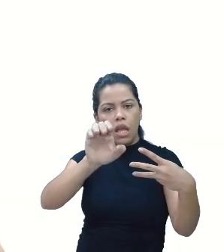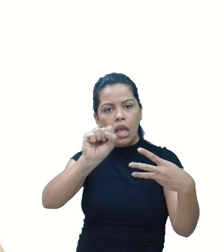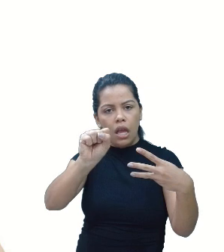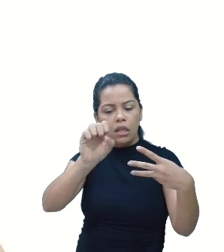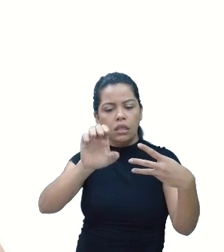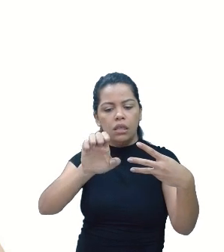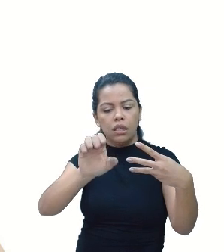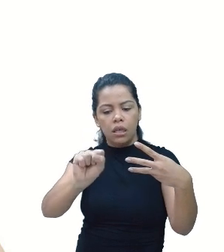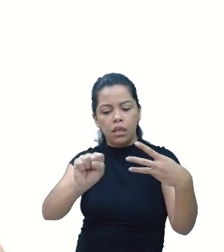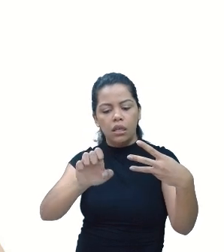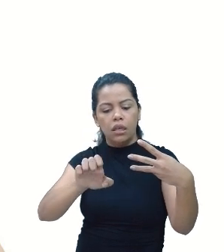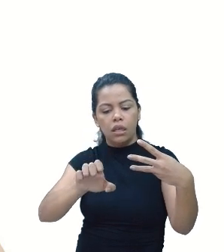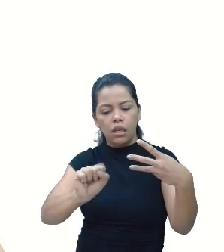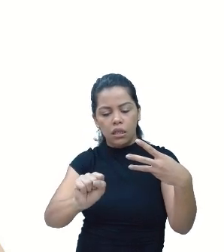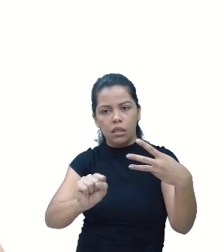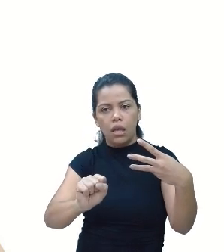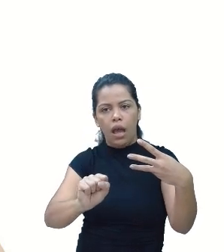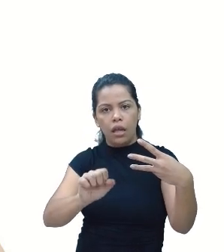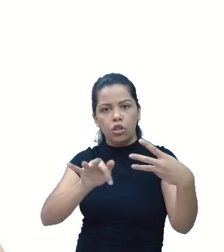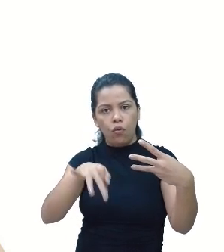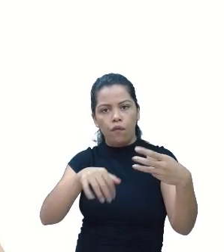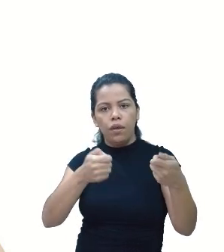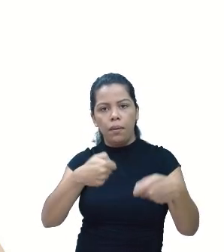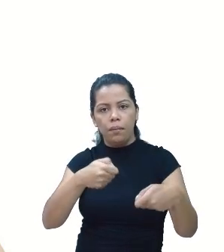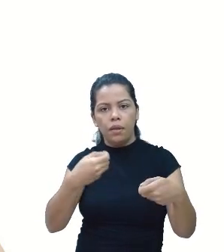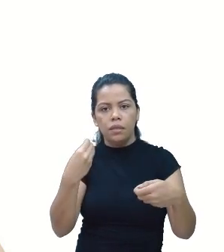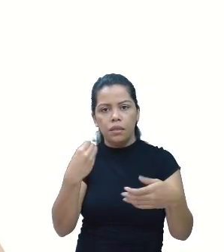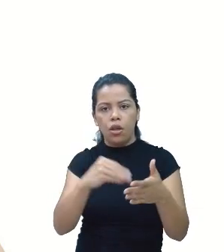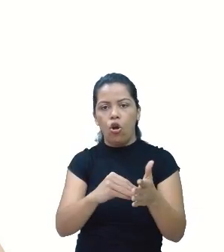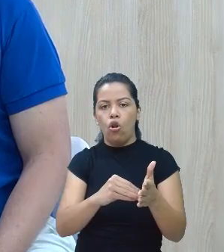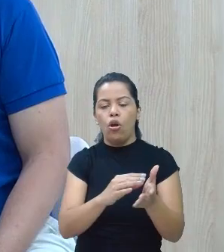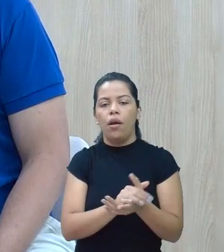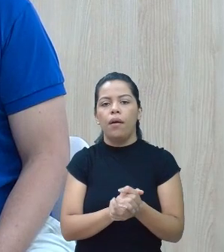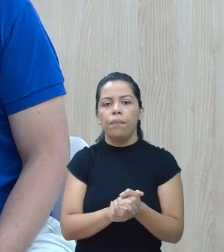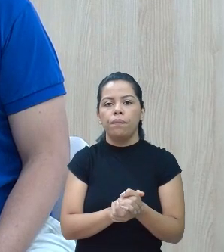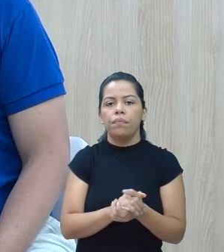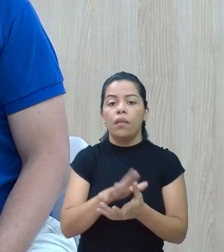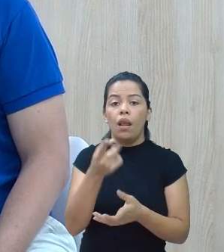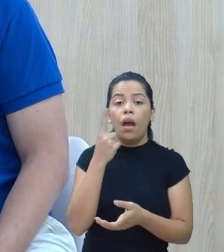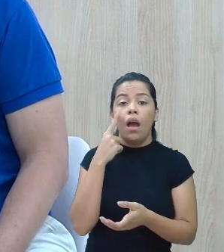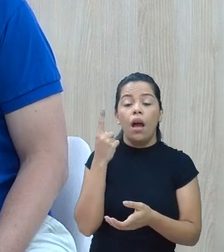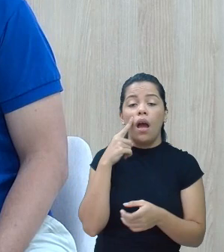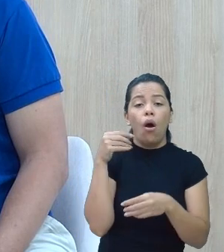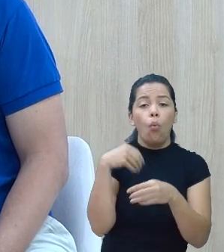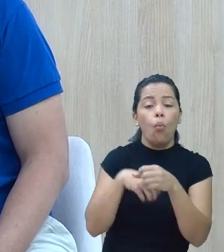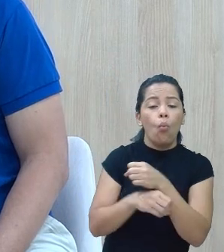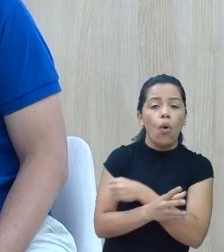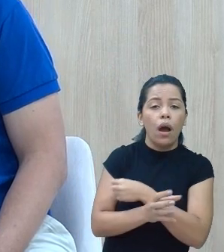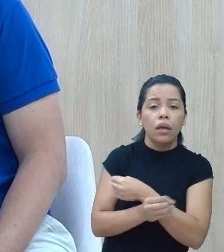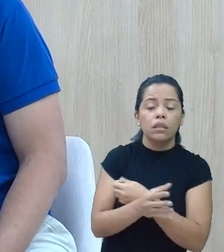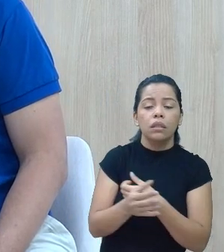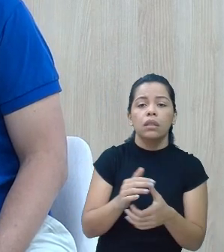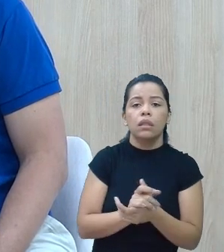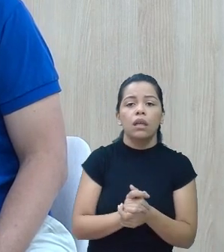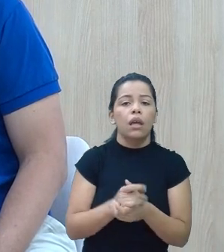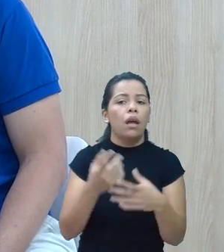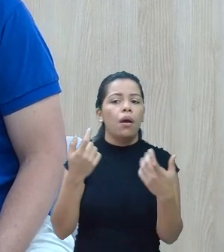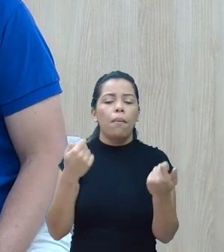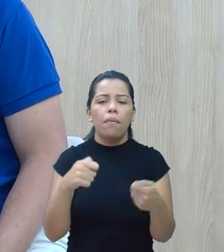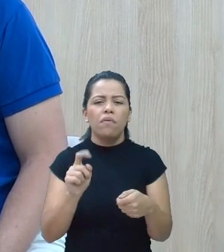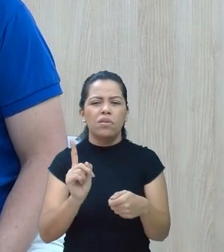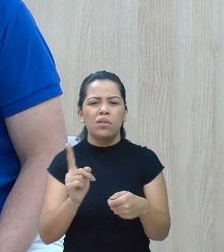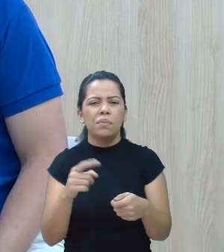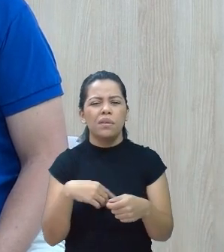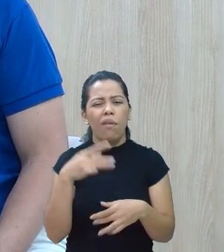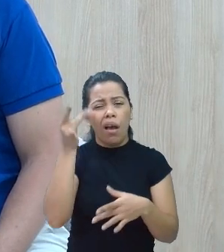tá certo? Só uma dica, gente. Para você não ter que se limitar a estar falando, decorar S, SS,